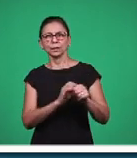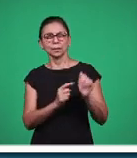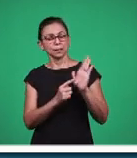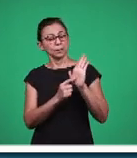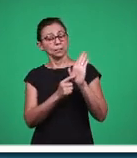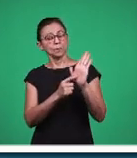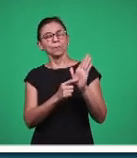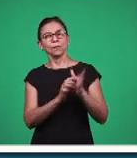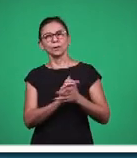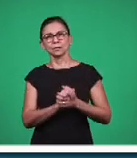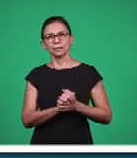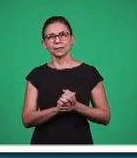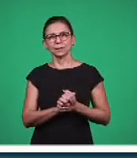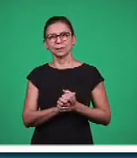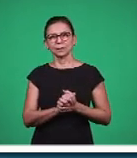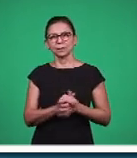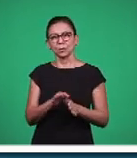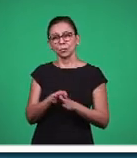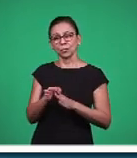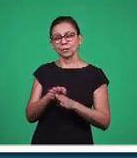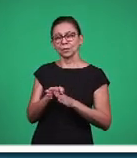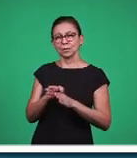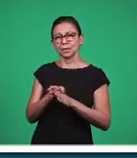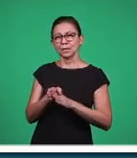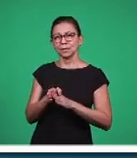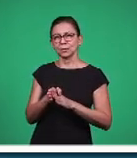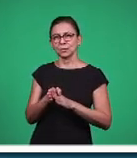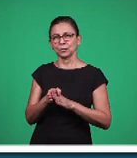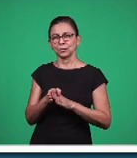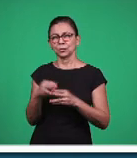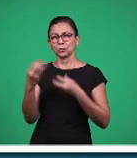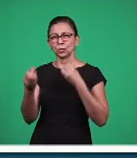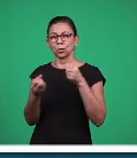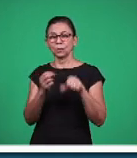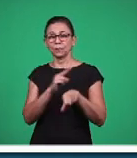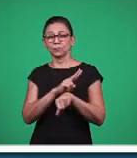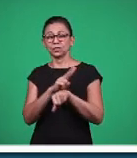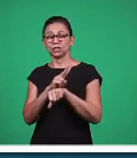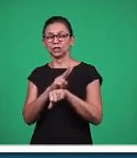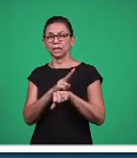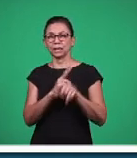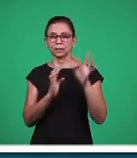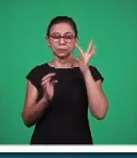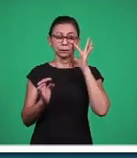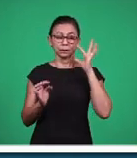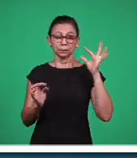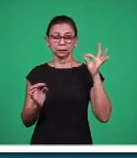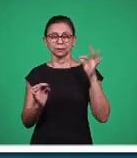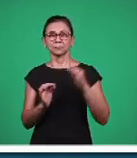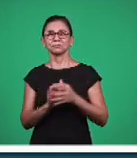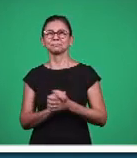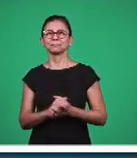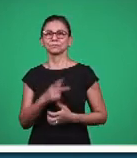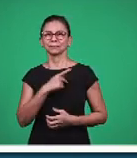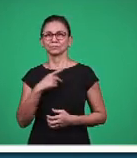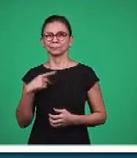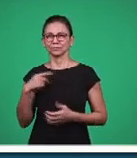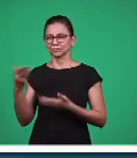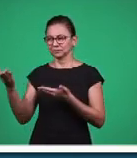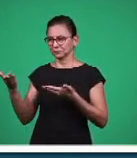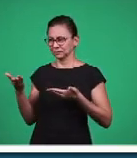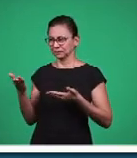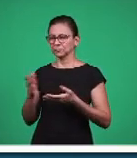advertências para essa vigilância. Aí o pastor Diniz vai fazer uma contribuição.